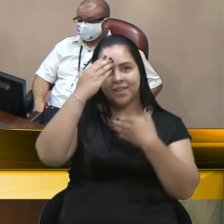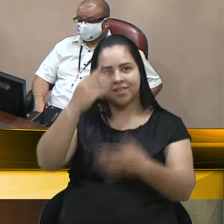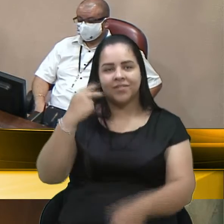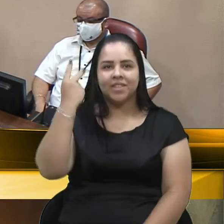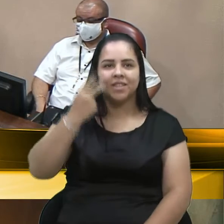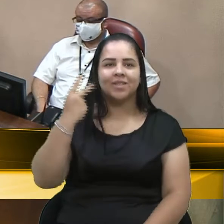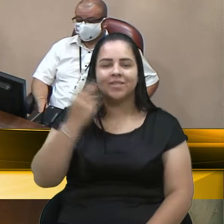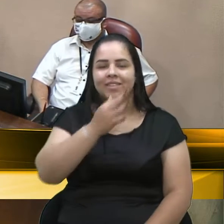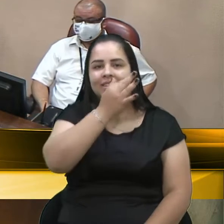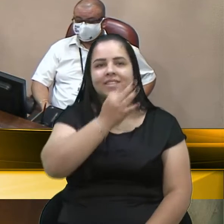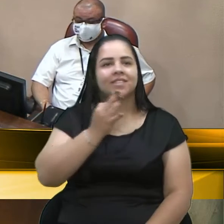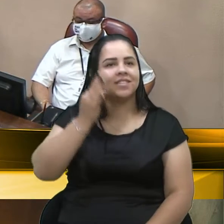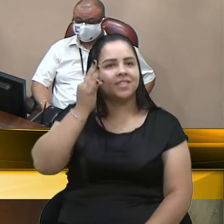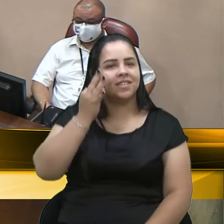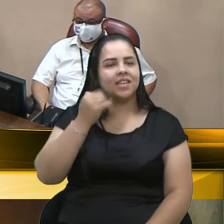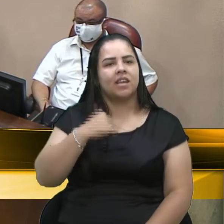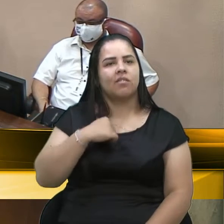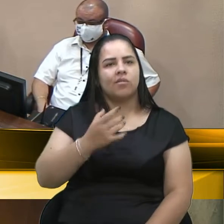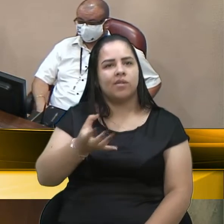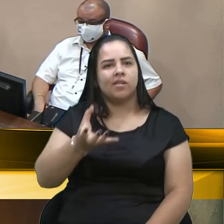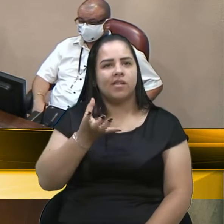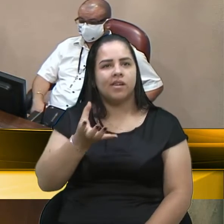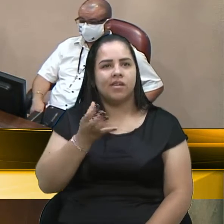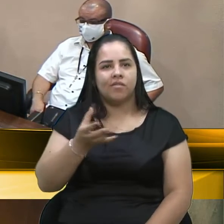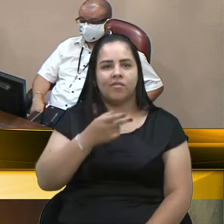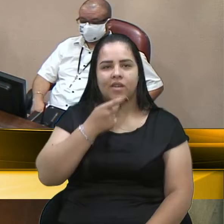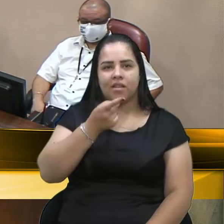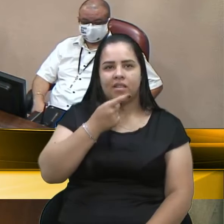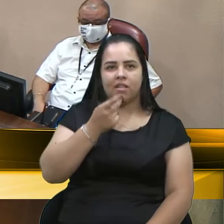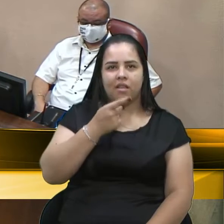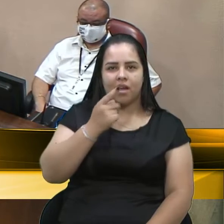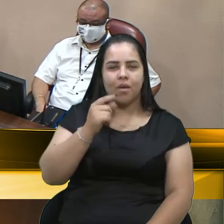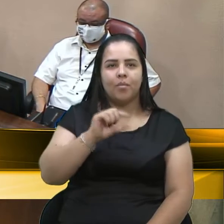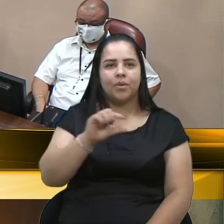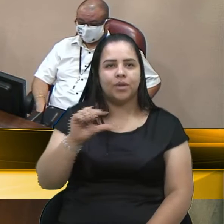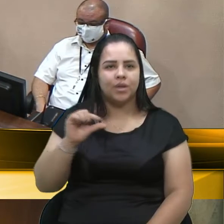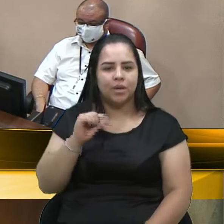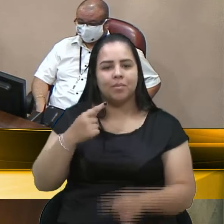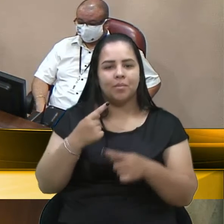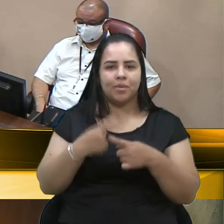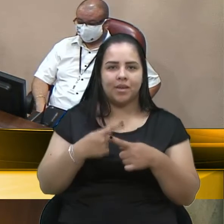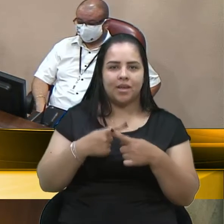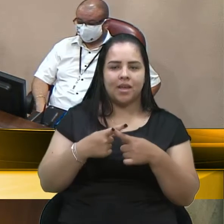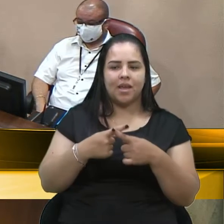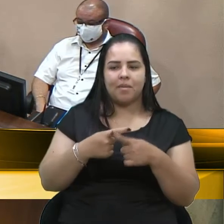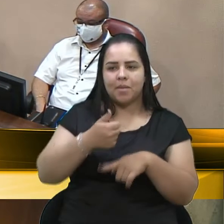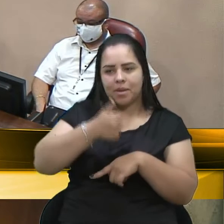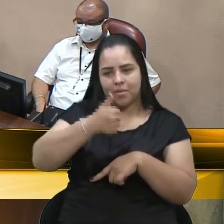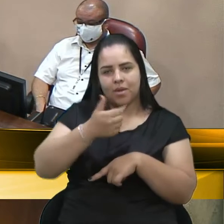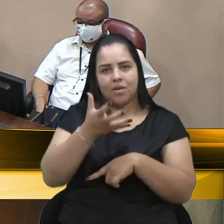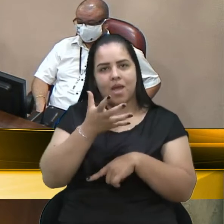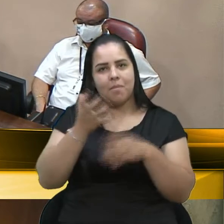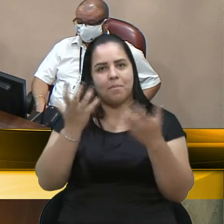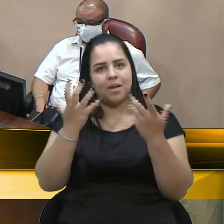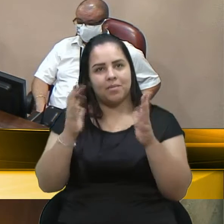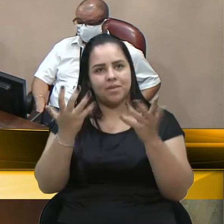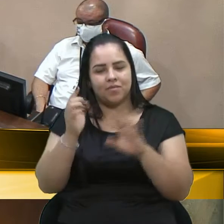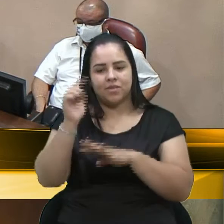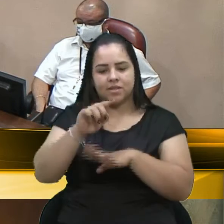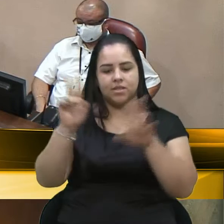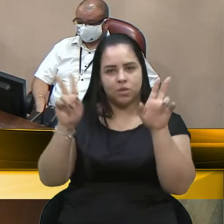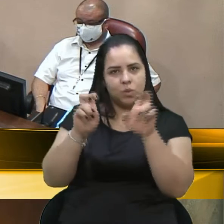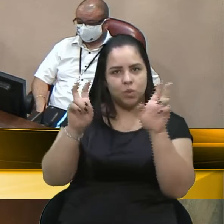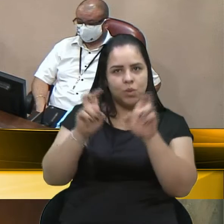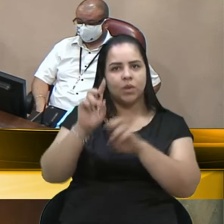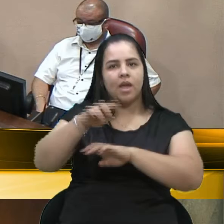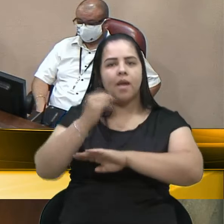quero usar desse a parte, assim, para primeiro te parabenizar por esse tema. Realmente, como tu disseste, é um tema que também é